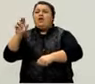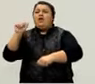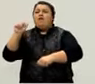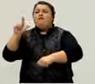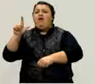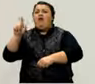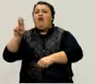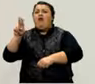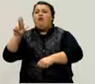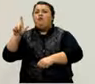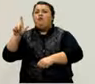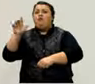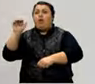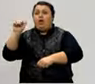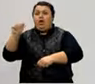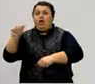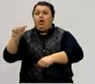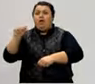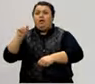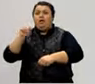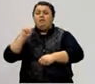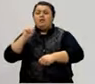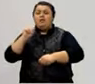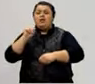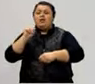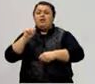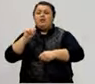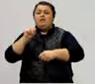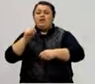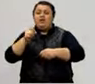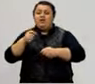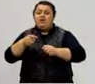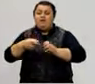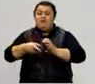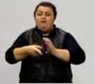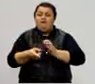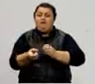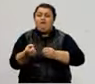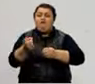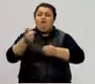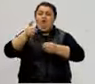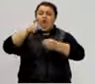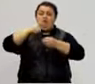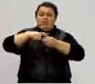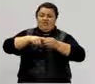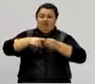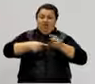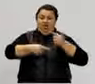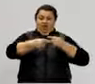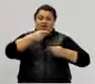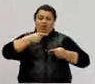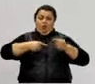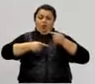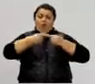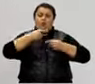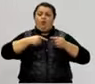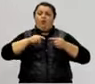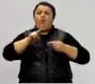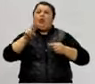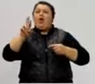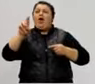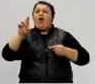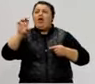o refluxo de sangue, tá? Então, o sangue está lá voltando do corpo para o